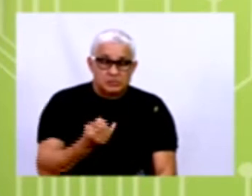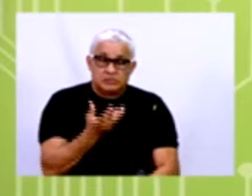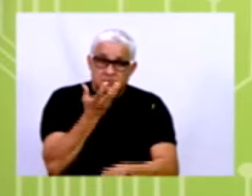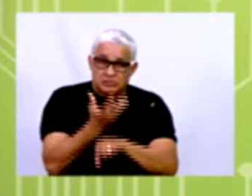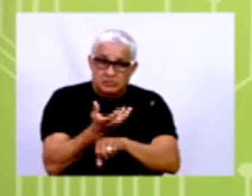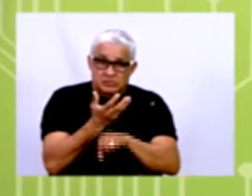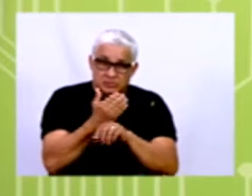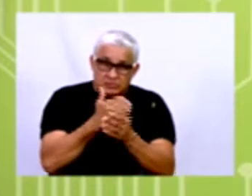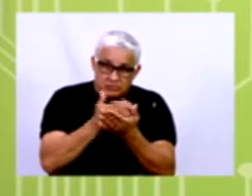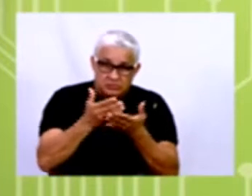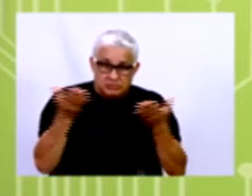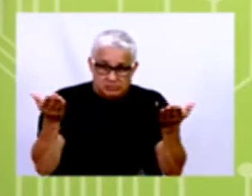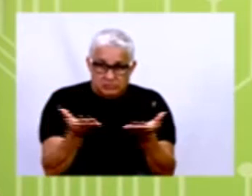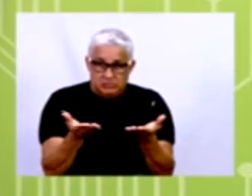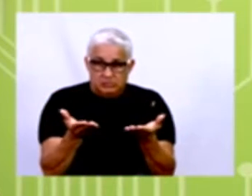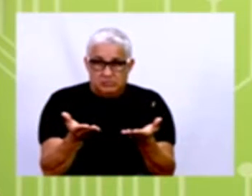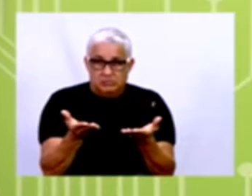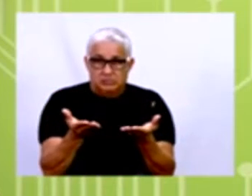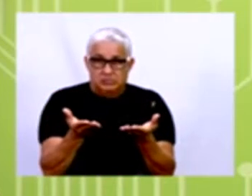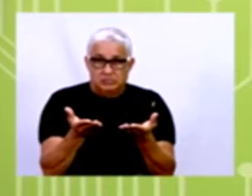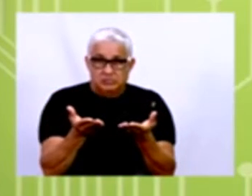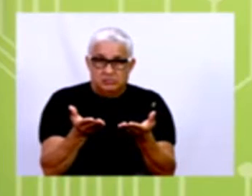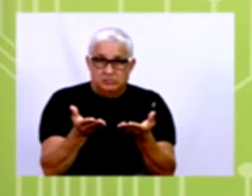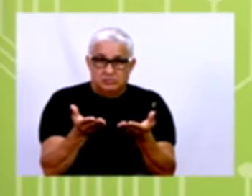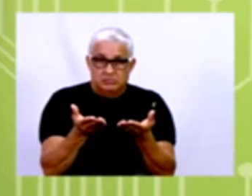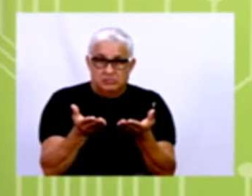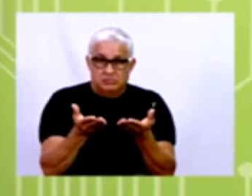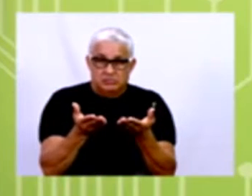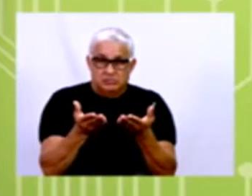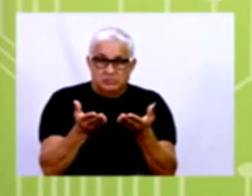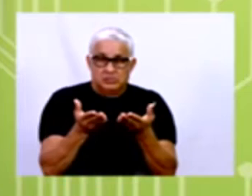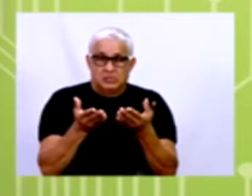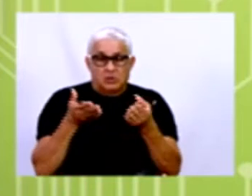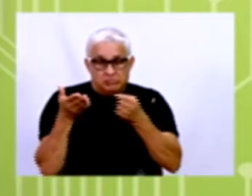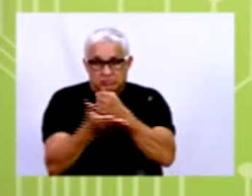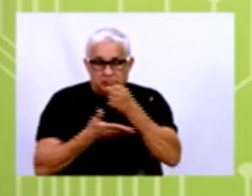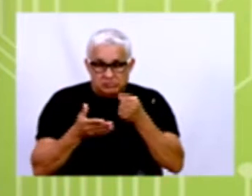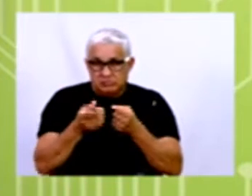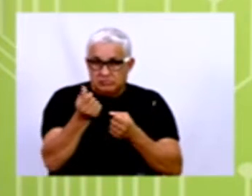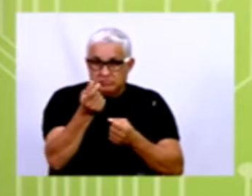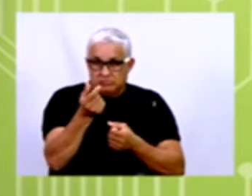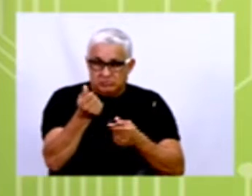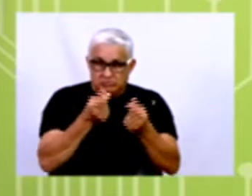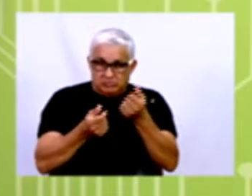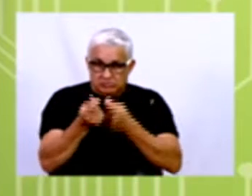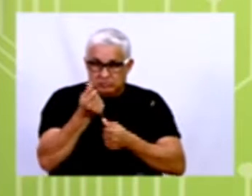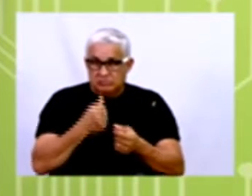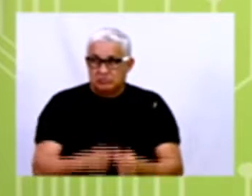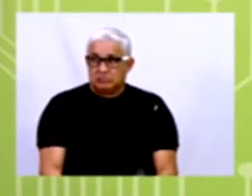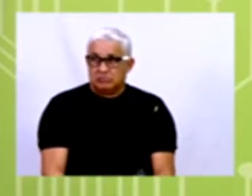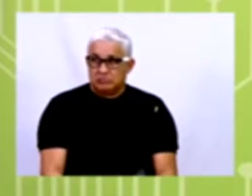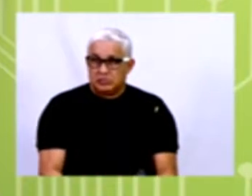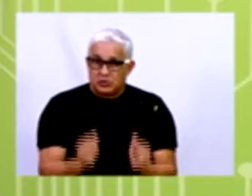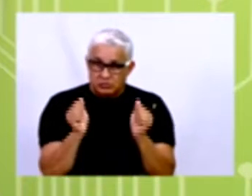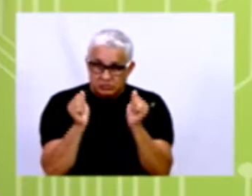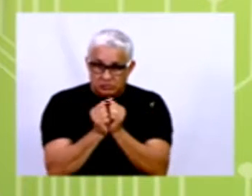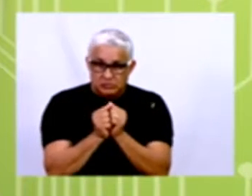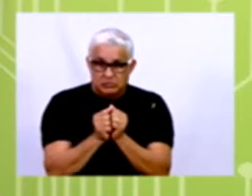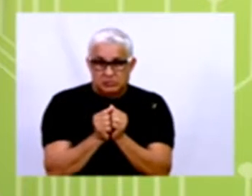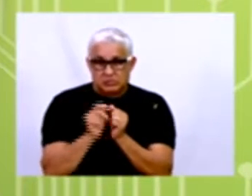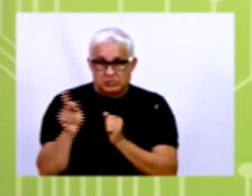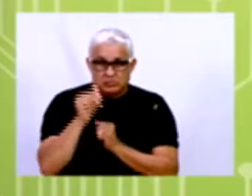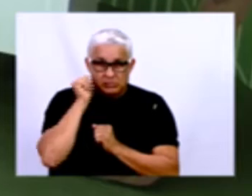que estamos começando hoje, que é a administração, que é Fundamentos de Economia. Vamos fazer isso juntamente com a